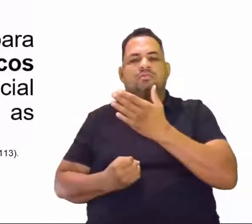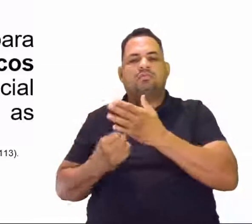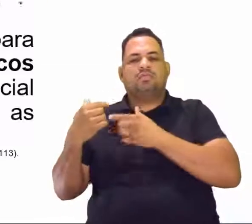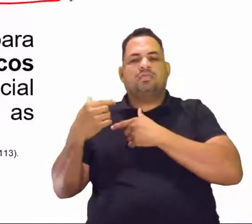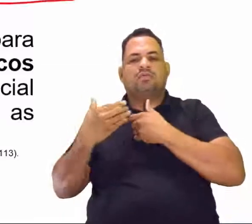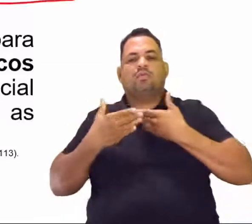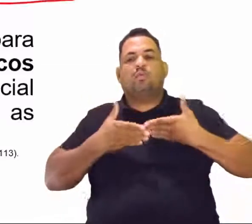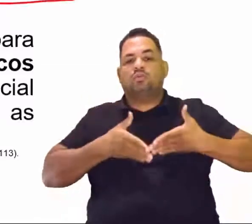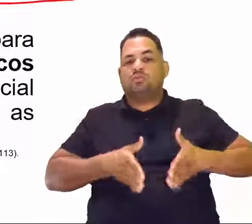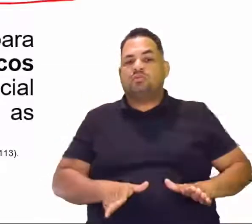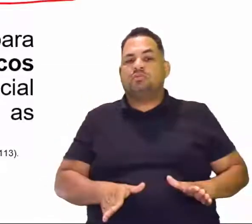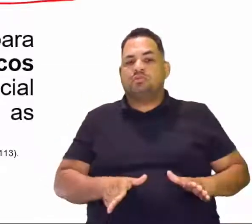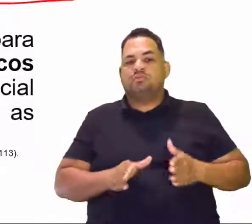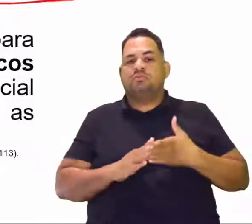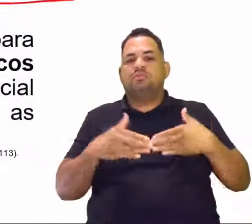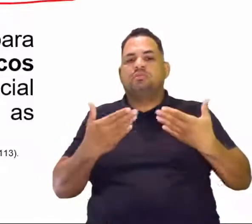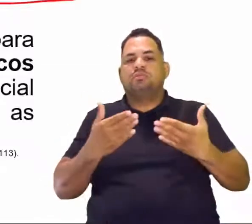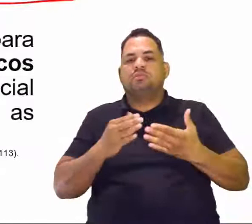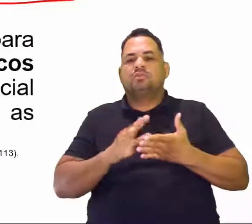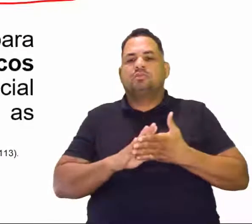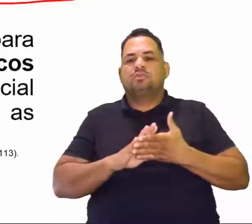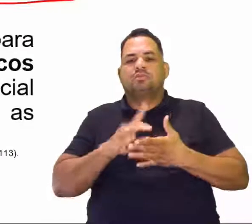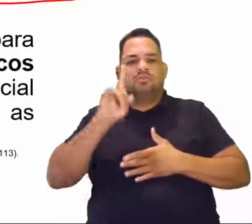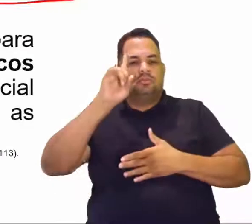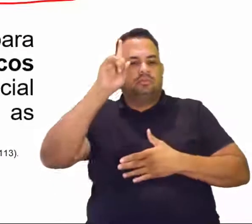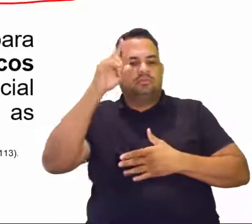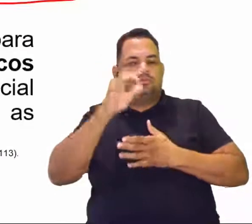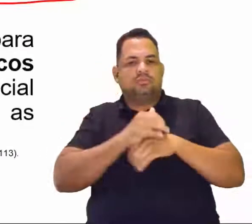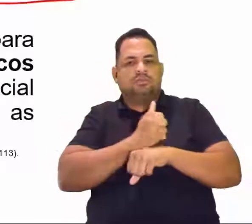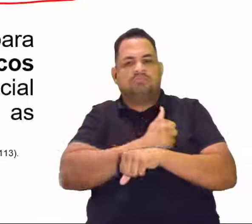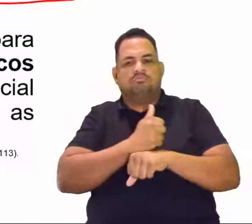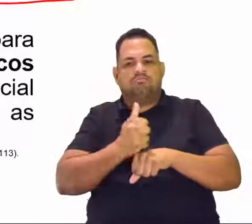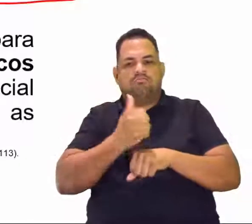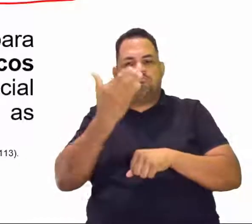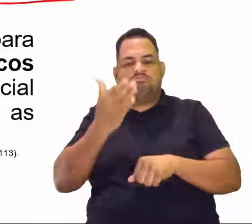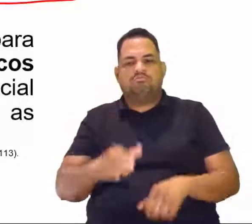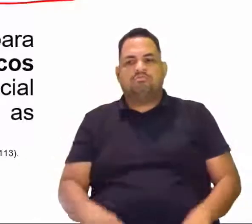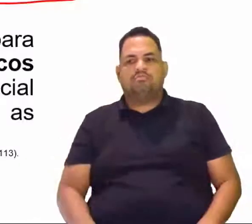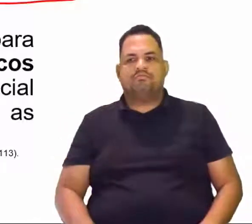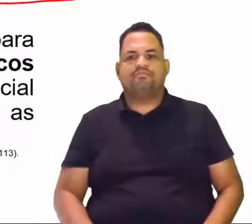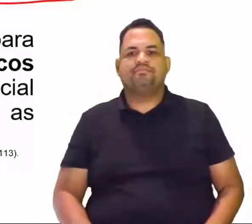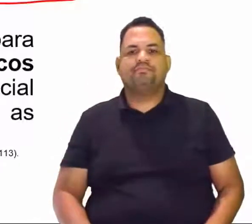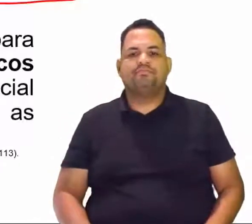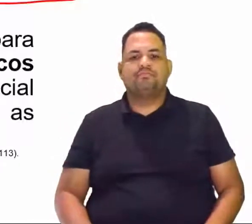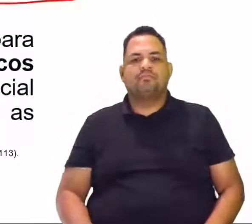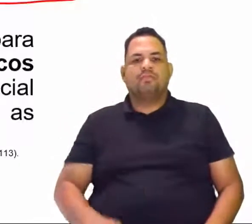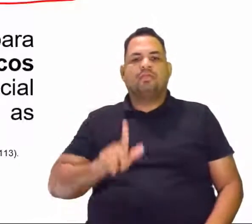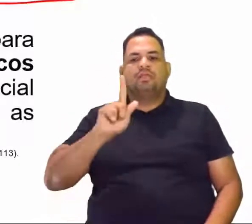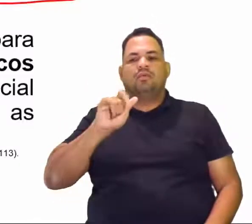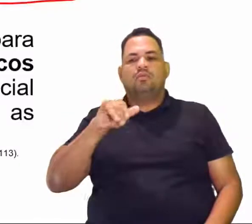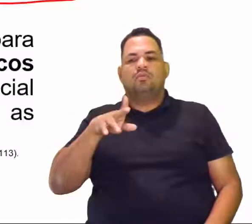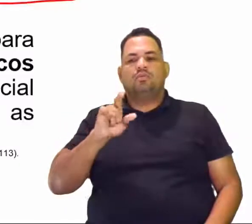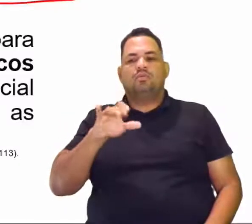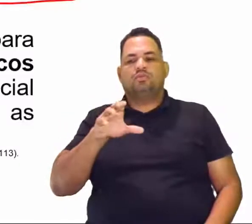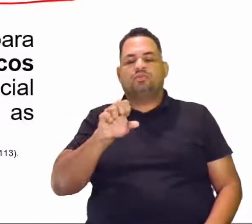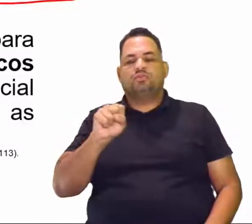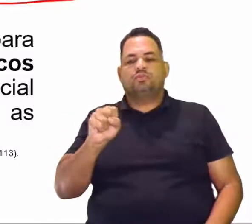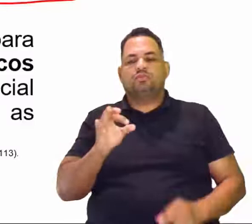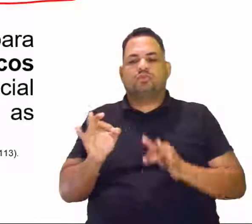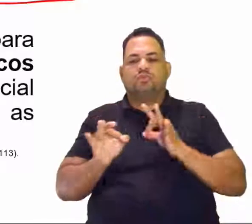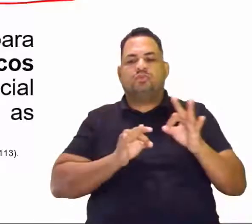biologicamente foi associada a traços intelectuais e Morais foi o que Lombroso fez o lombo Quem